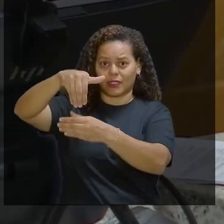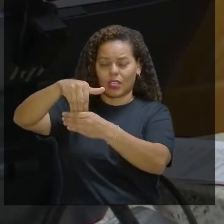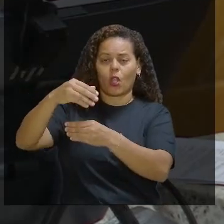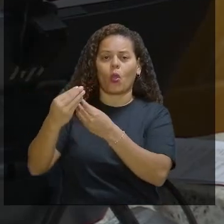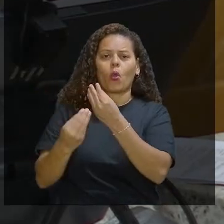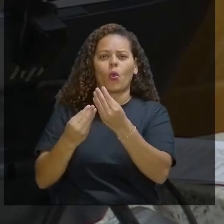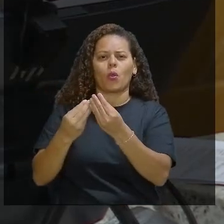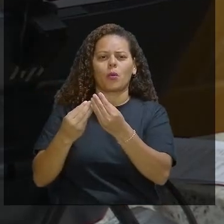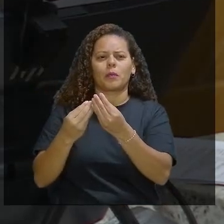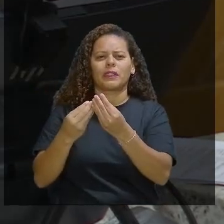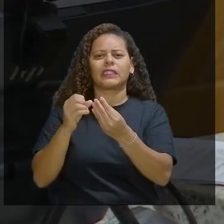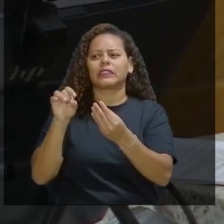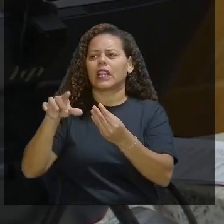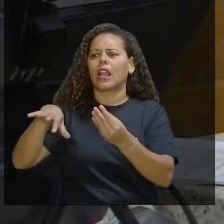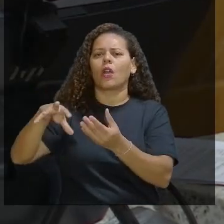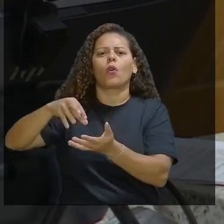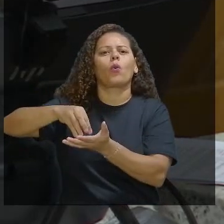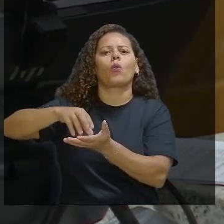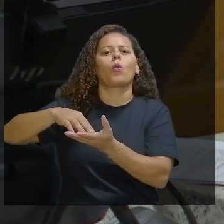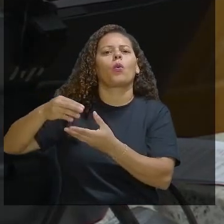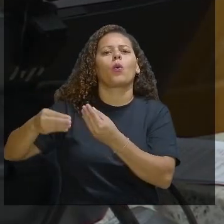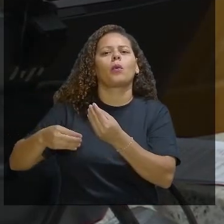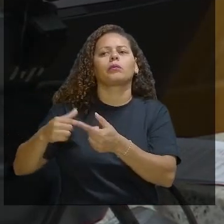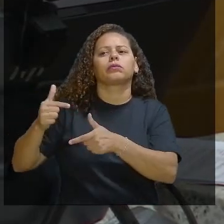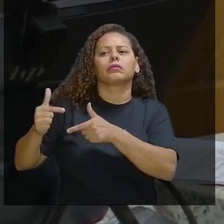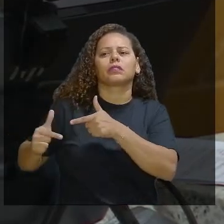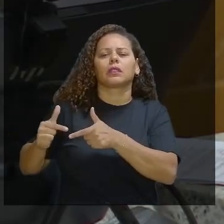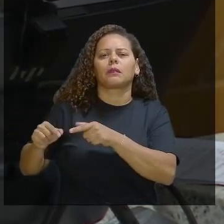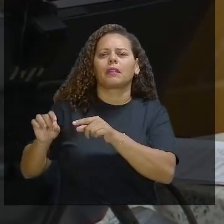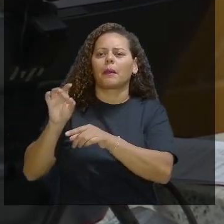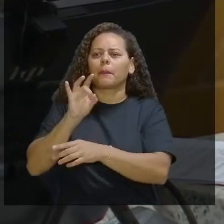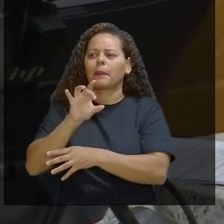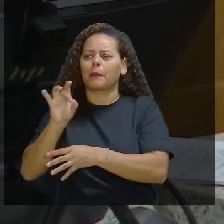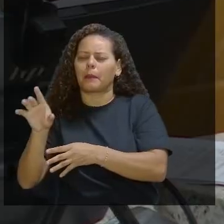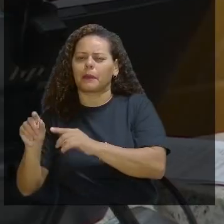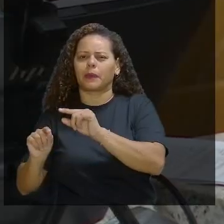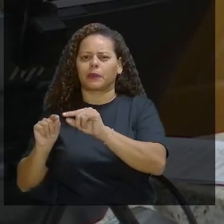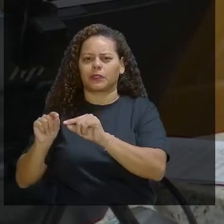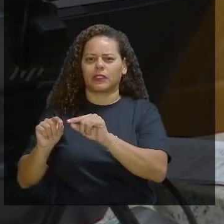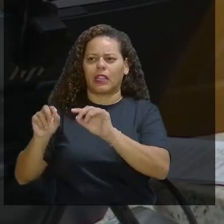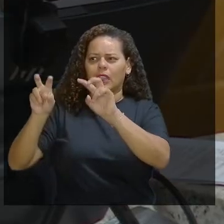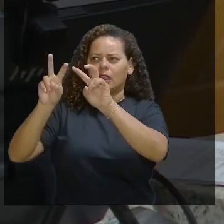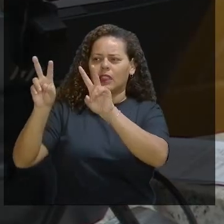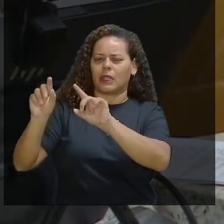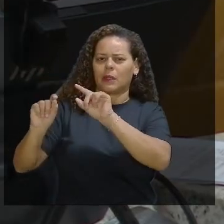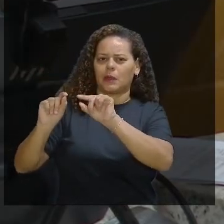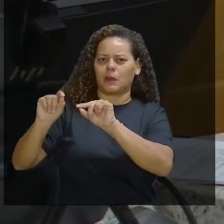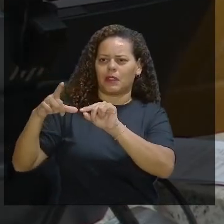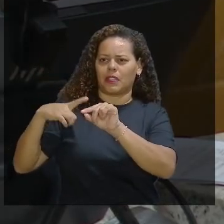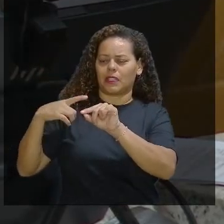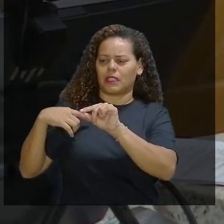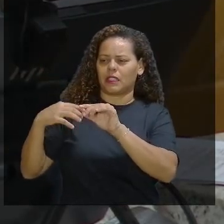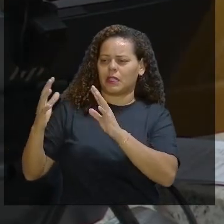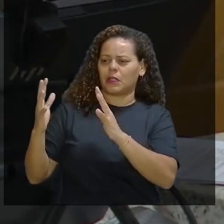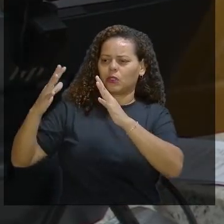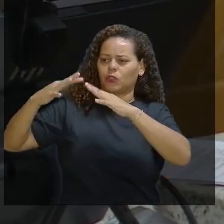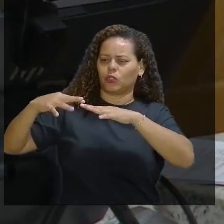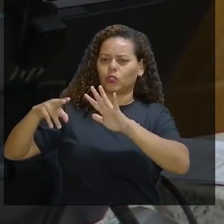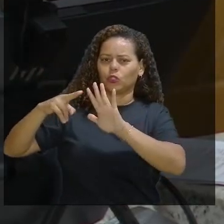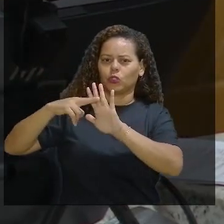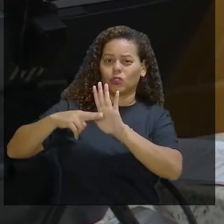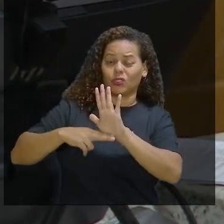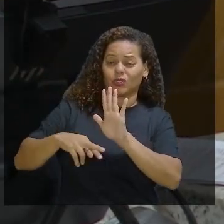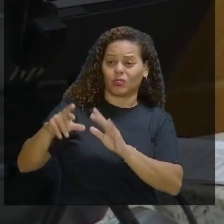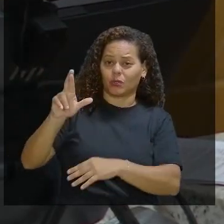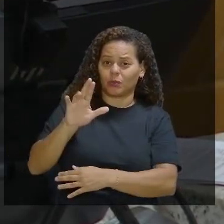dos autos àquele grupo de trabalho, tendo em vista a identidade temática e a necessidade de preservação da coerência sistêmica das normas